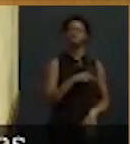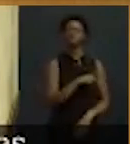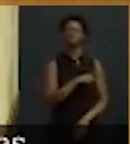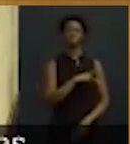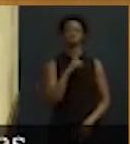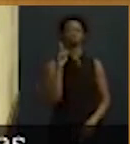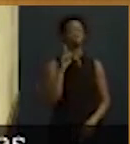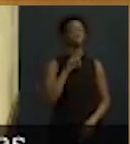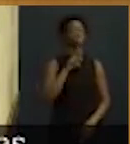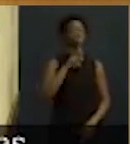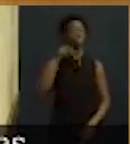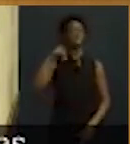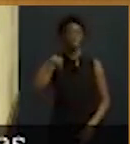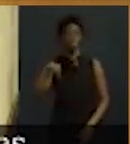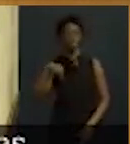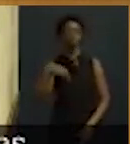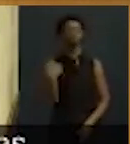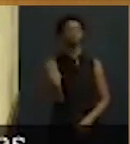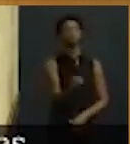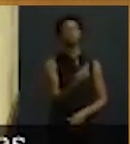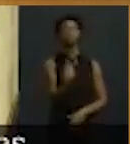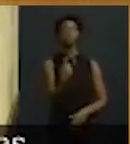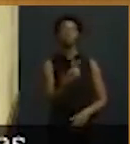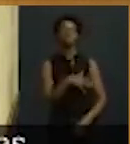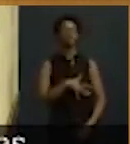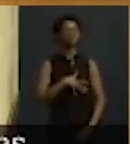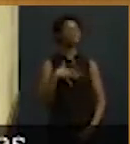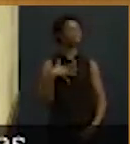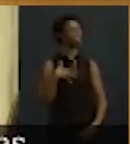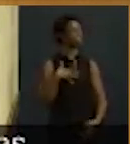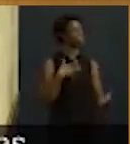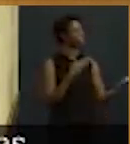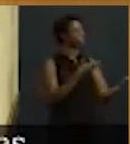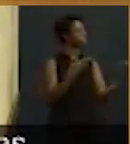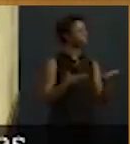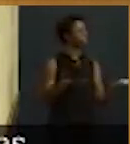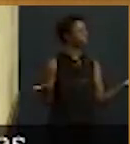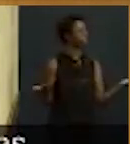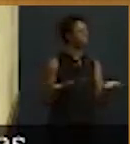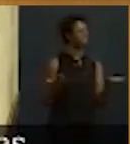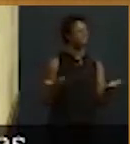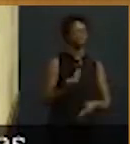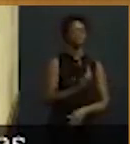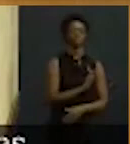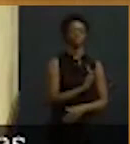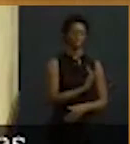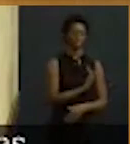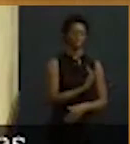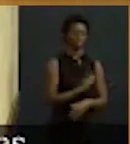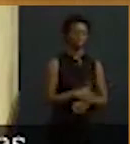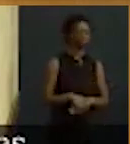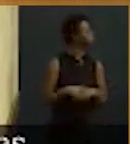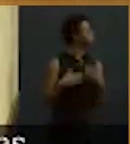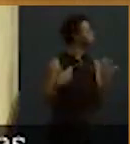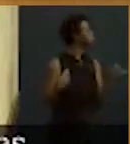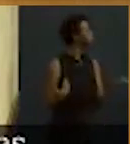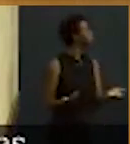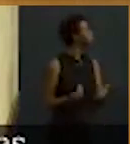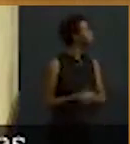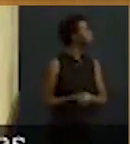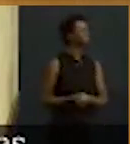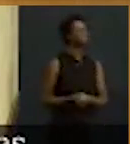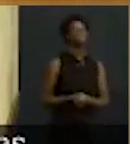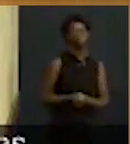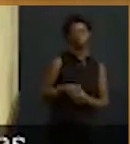Rio Grande do Norte e nós temos muita honra de recebê-lo aqui entre os nossos colegas. Pois bem,